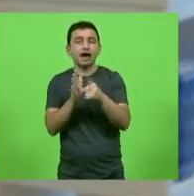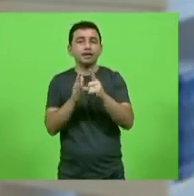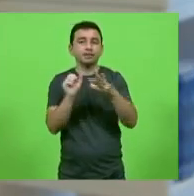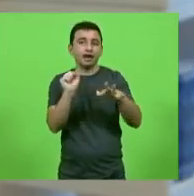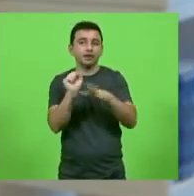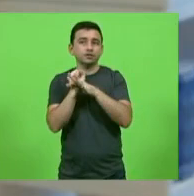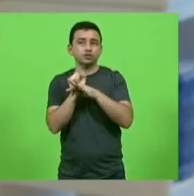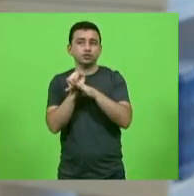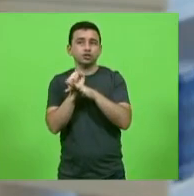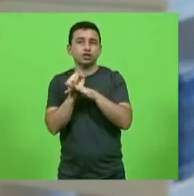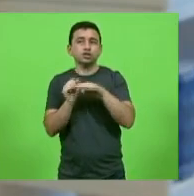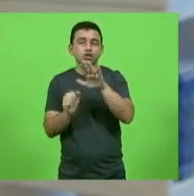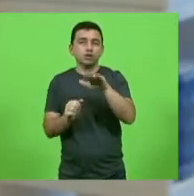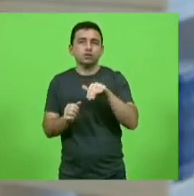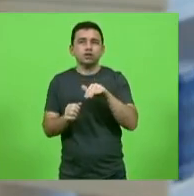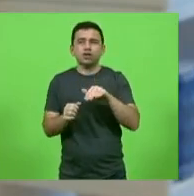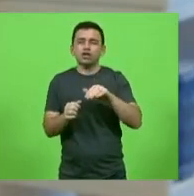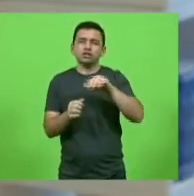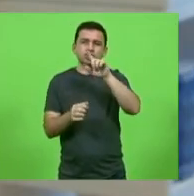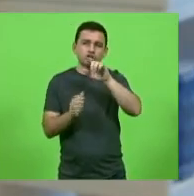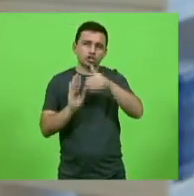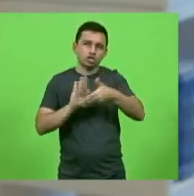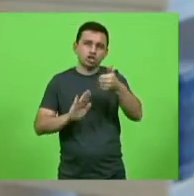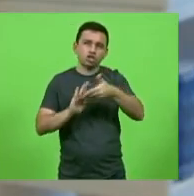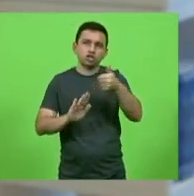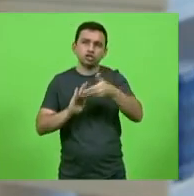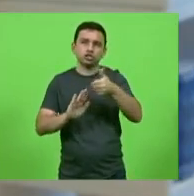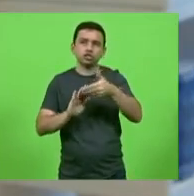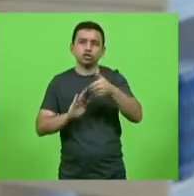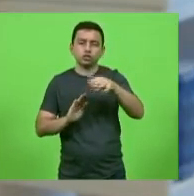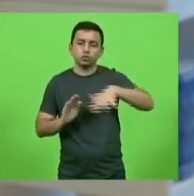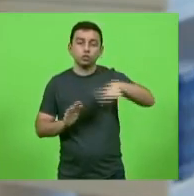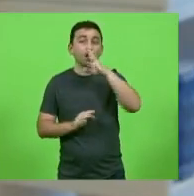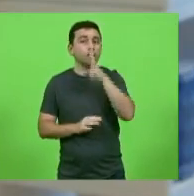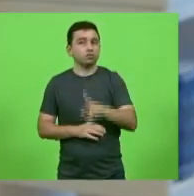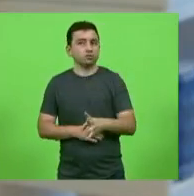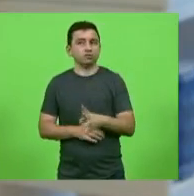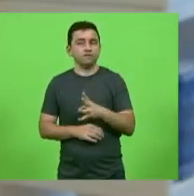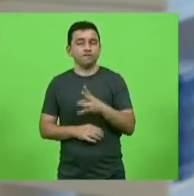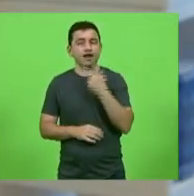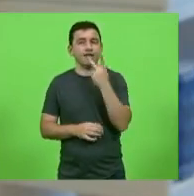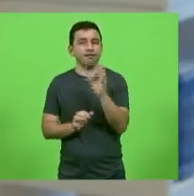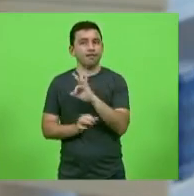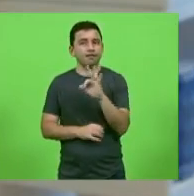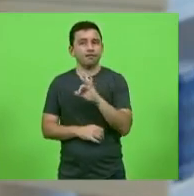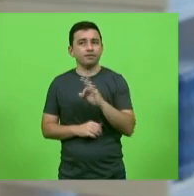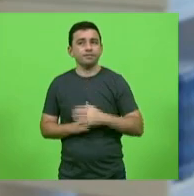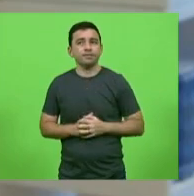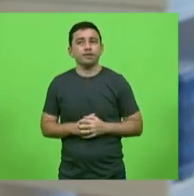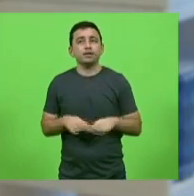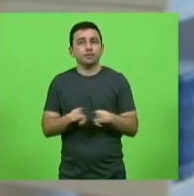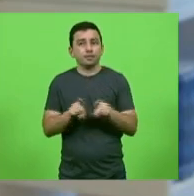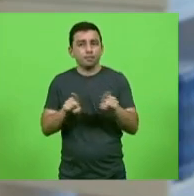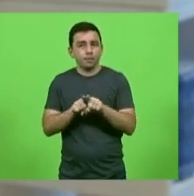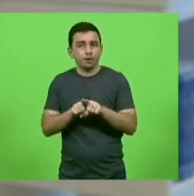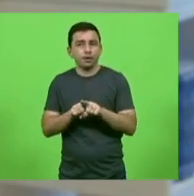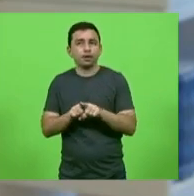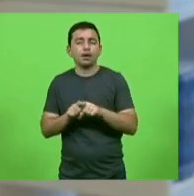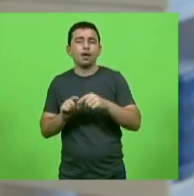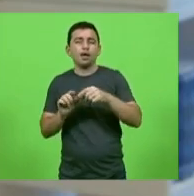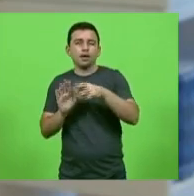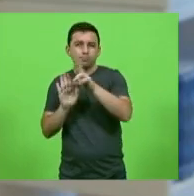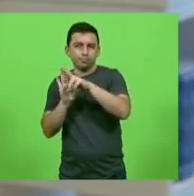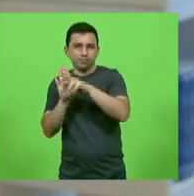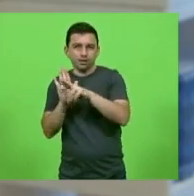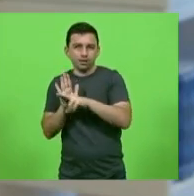contratado, e este fato é omitido de vossas excelências pela acusação. Da mesma forma, o protocolo de intenções celebrado com a